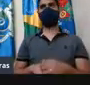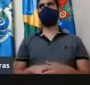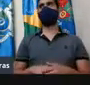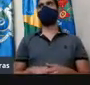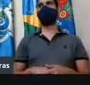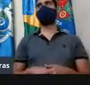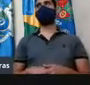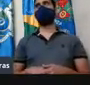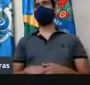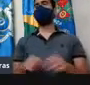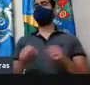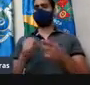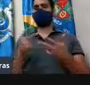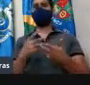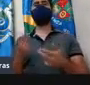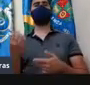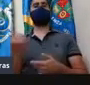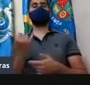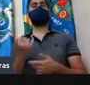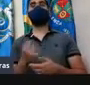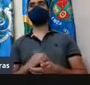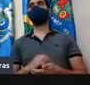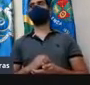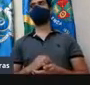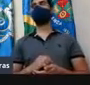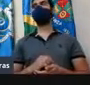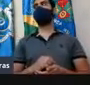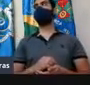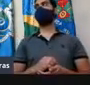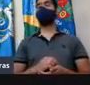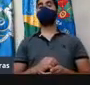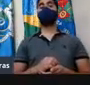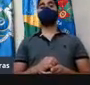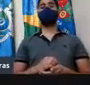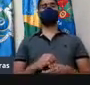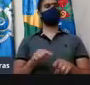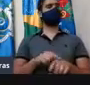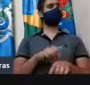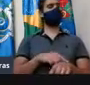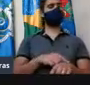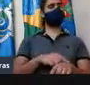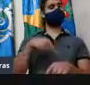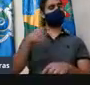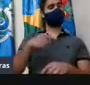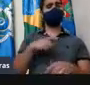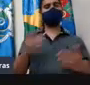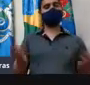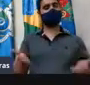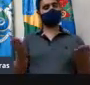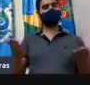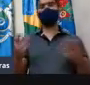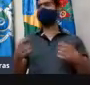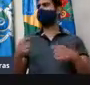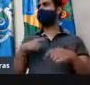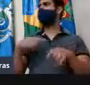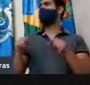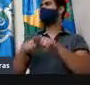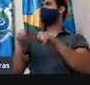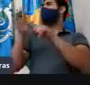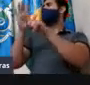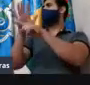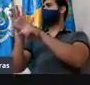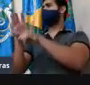Precatório, fez com muita grandeza. O segundo tempo é um segundo tempo de investimento que a gente vai precisar de participação de muitos,